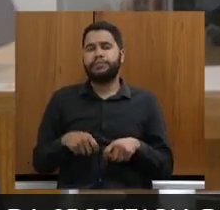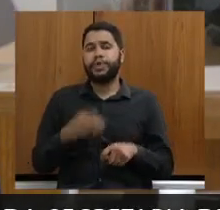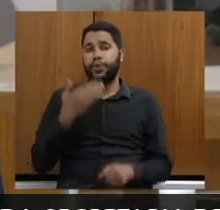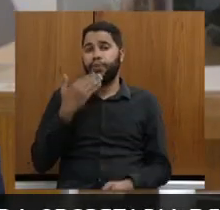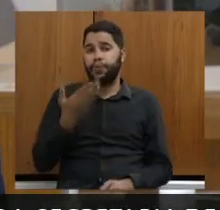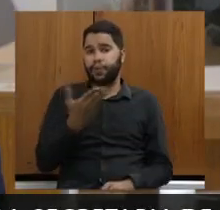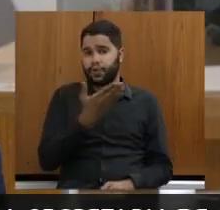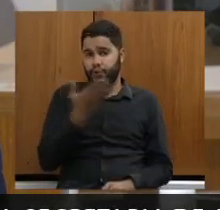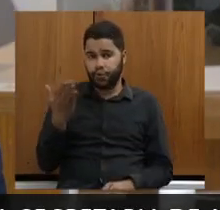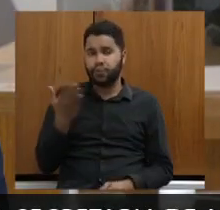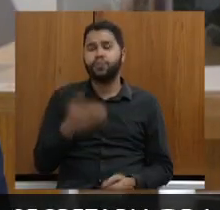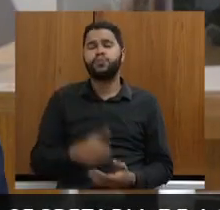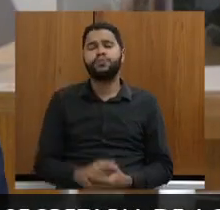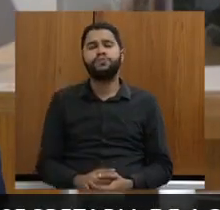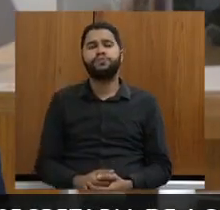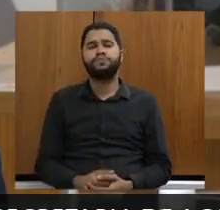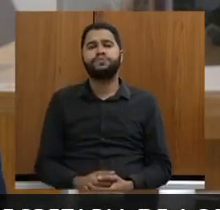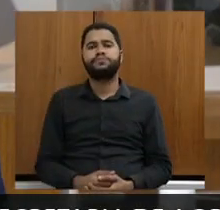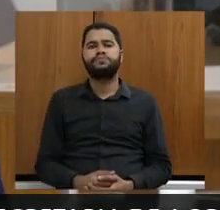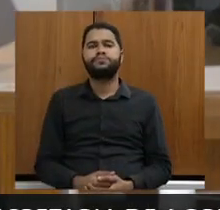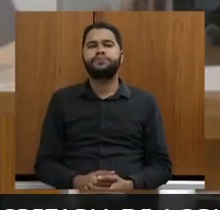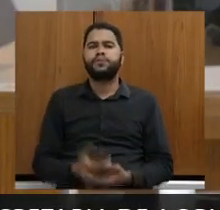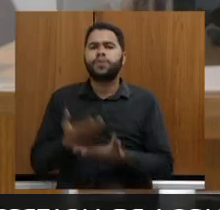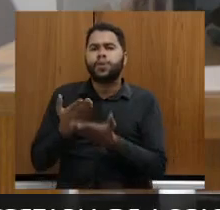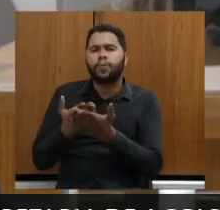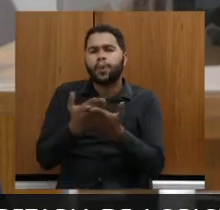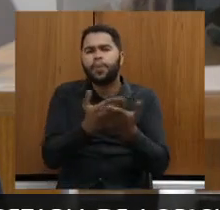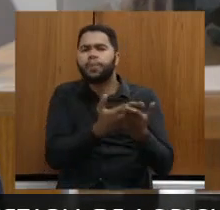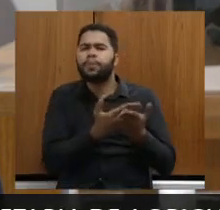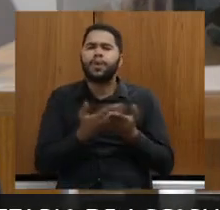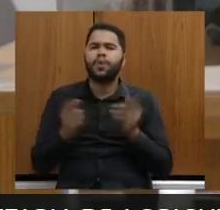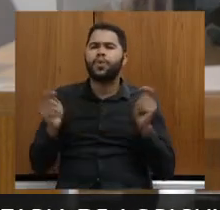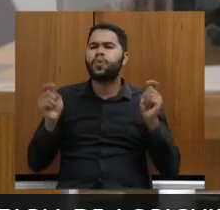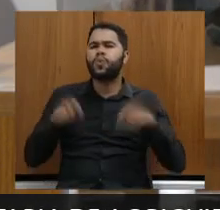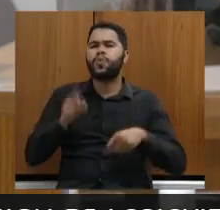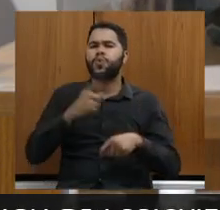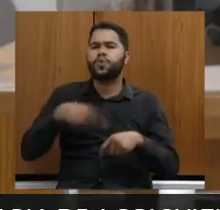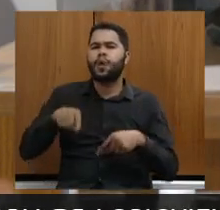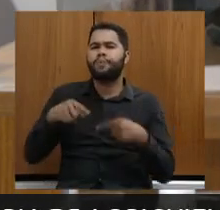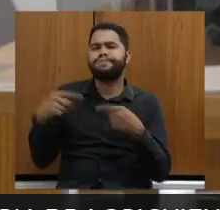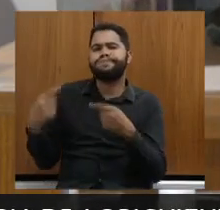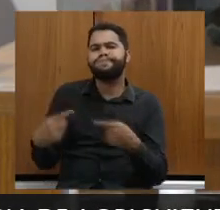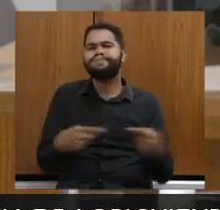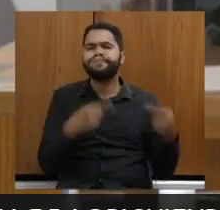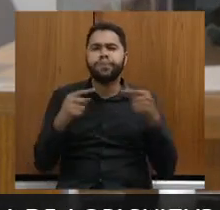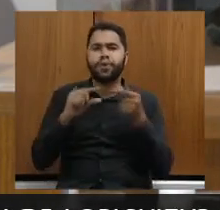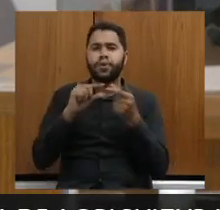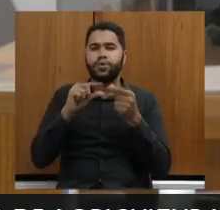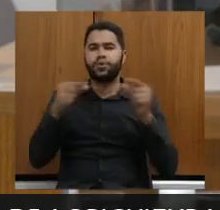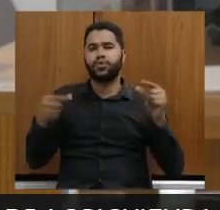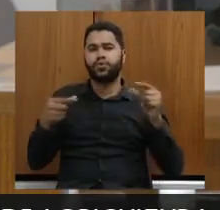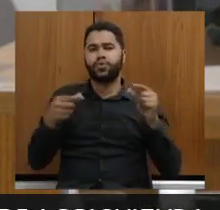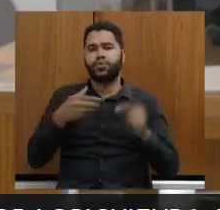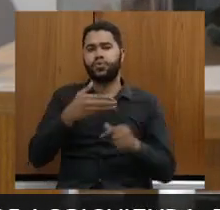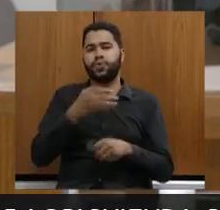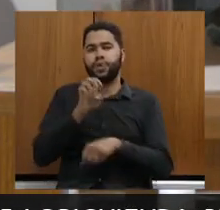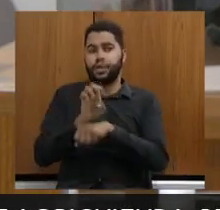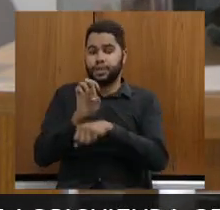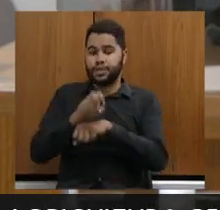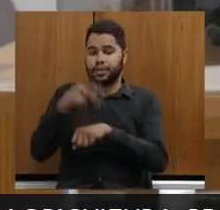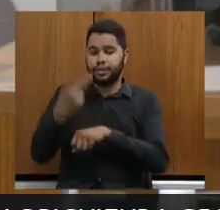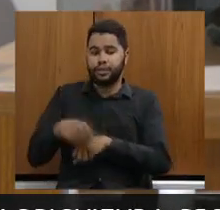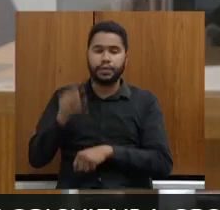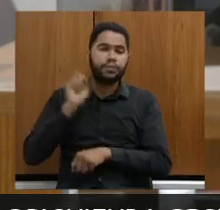pedindo a vossa excelência que estude a possibilidade de nós discutimos as estruturas do nosso Estado